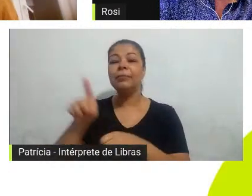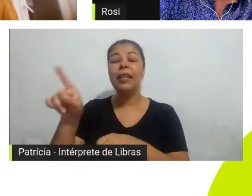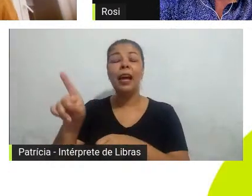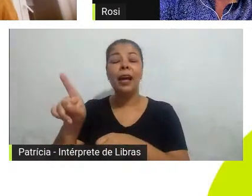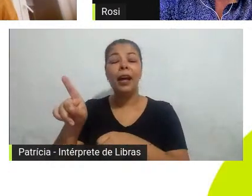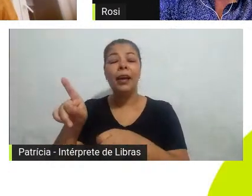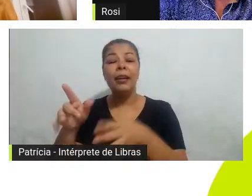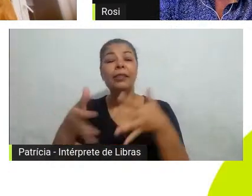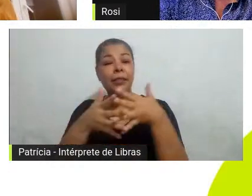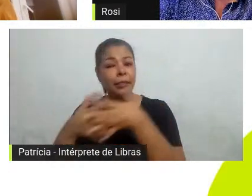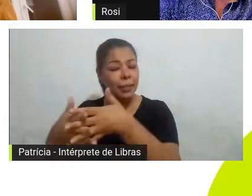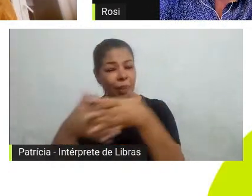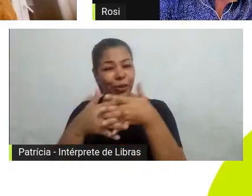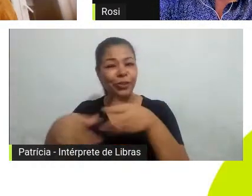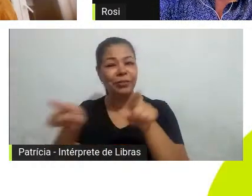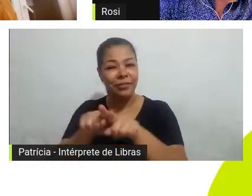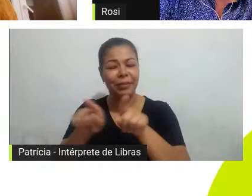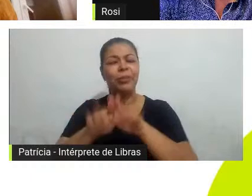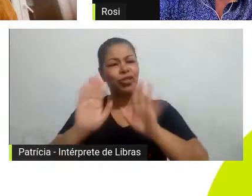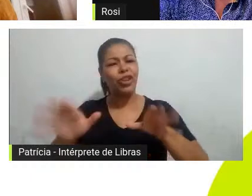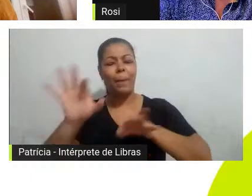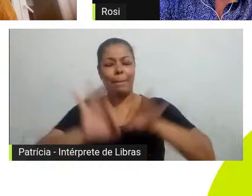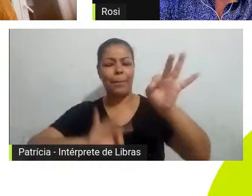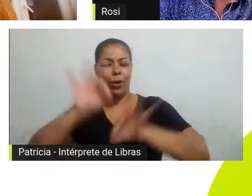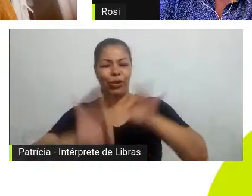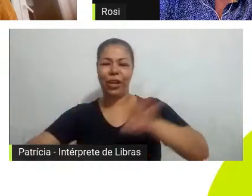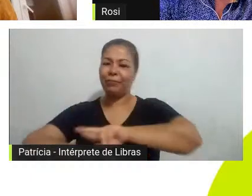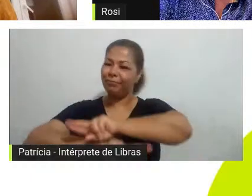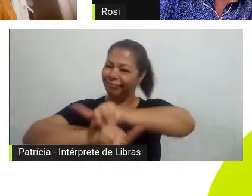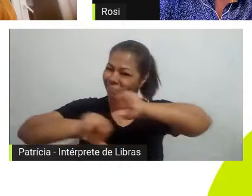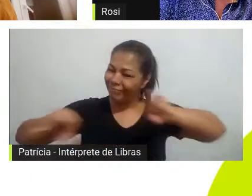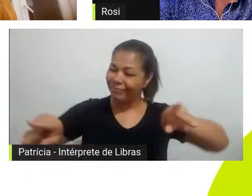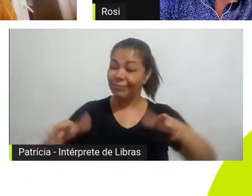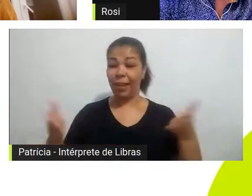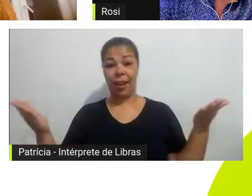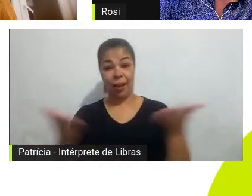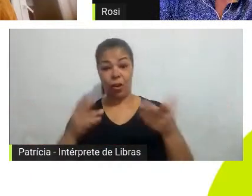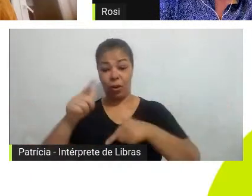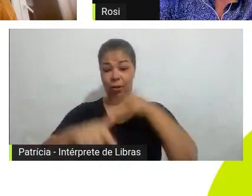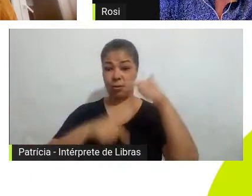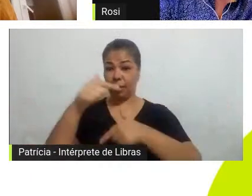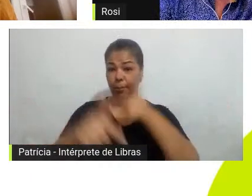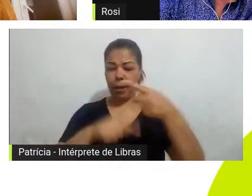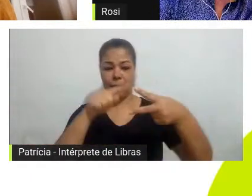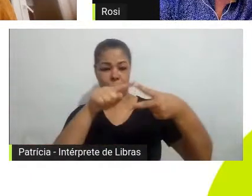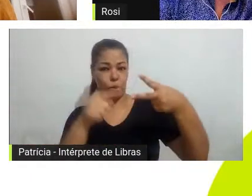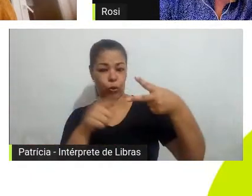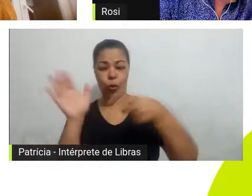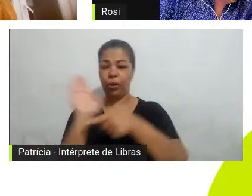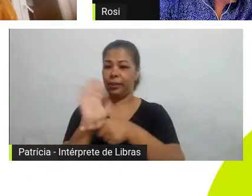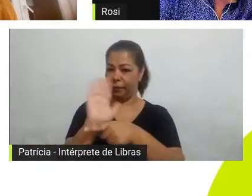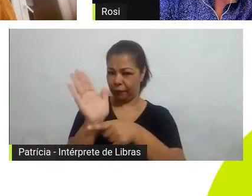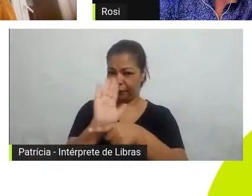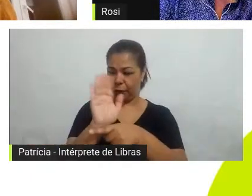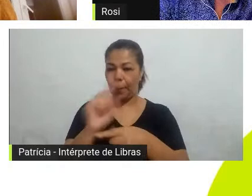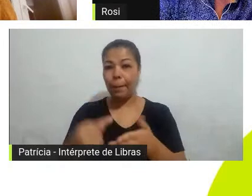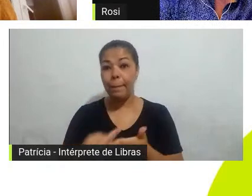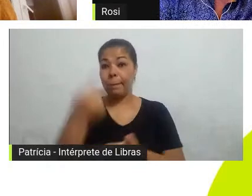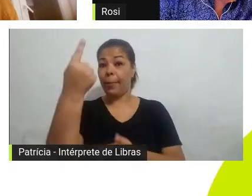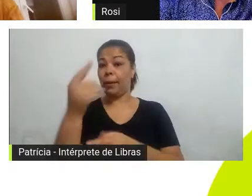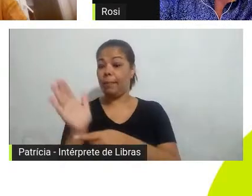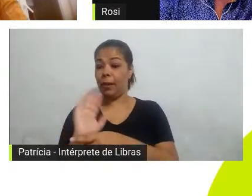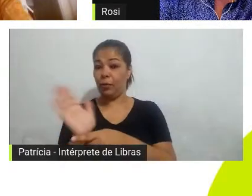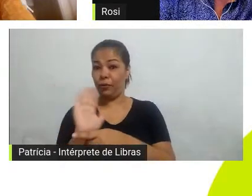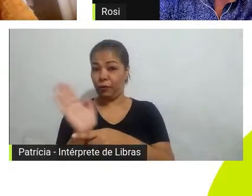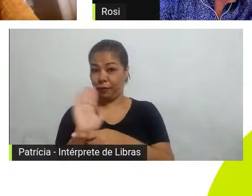roteirizou diferentes projetos audiovisuais atualmente trabalha em dois filmes o seu primeiro longa-metragem ficcional